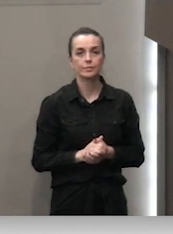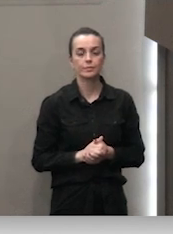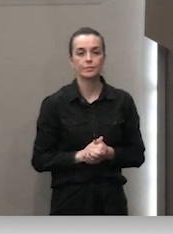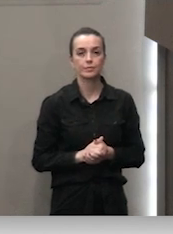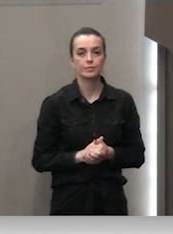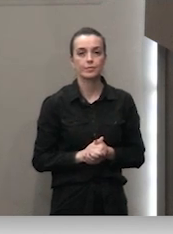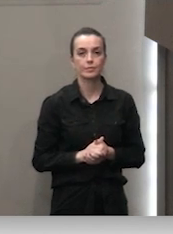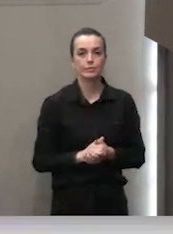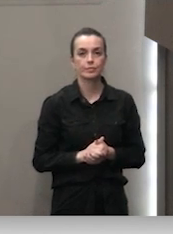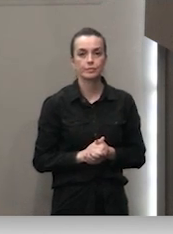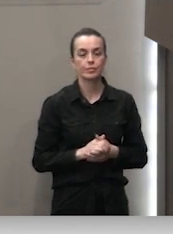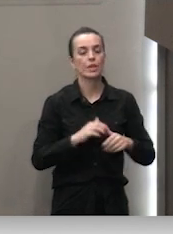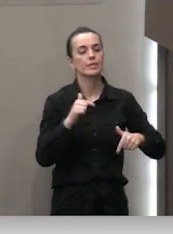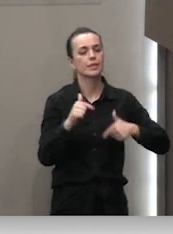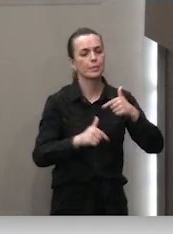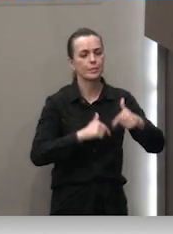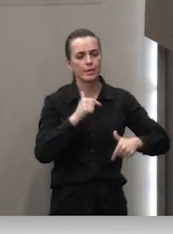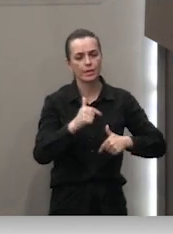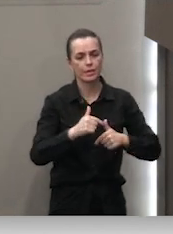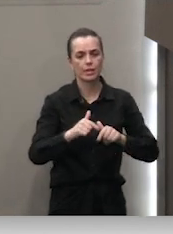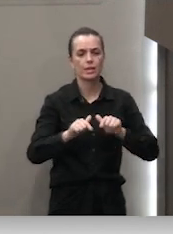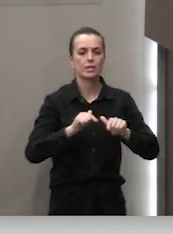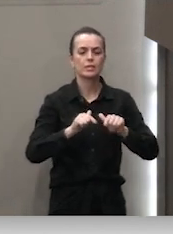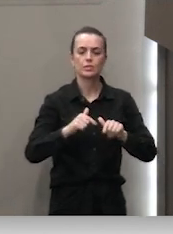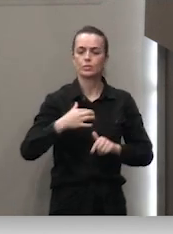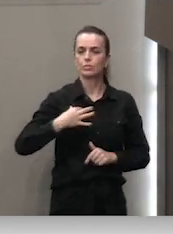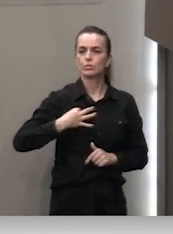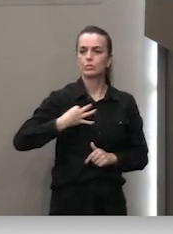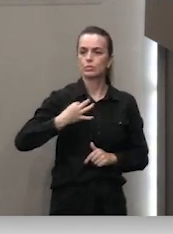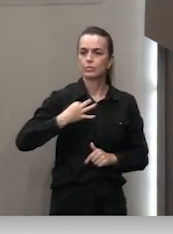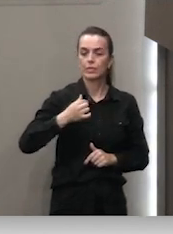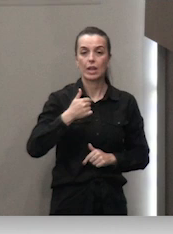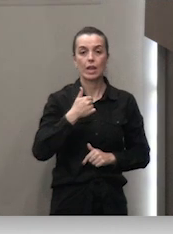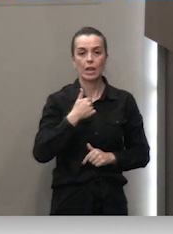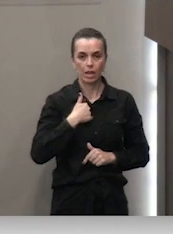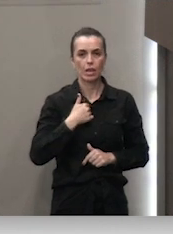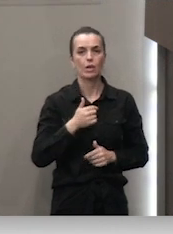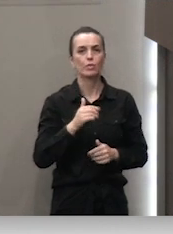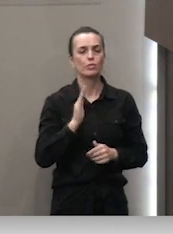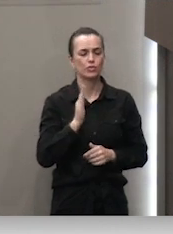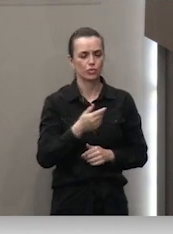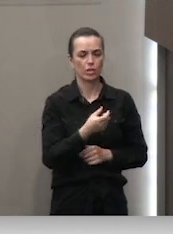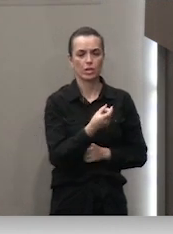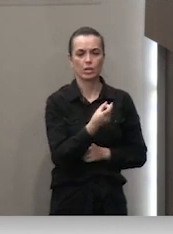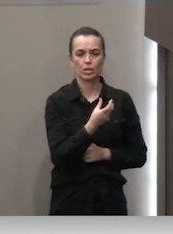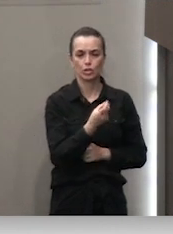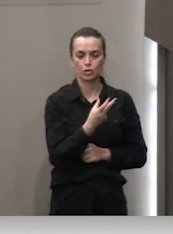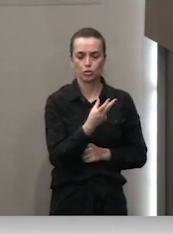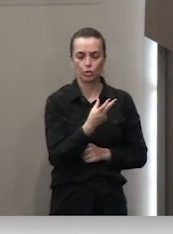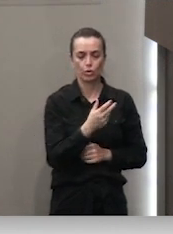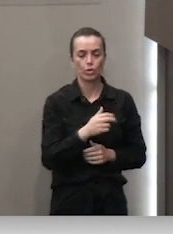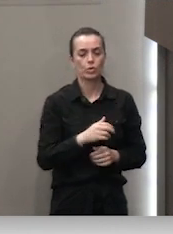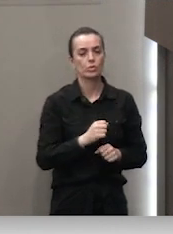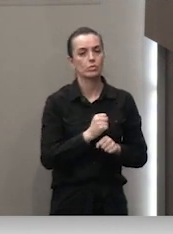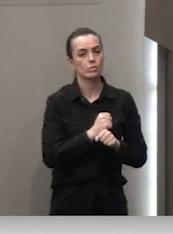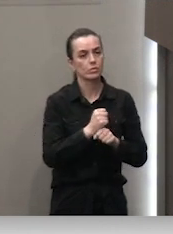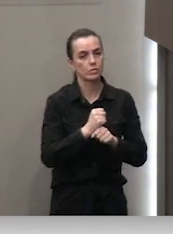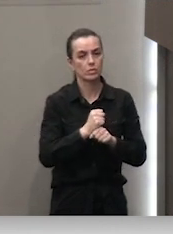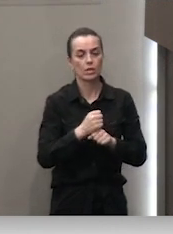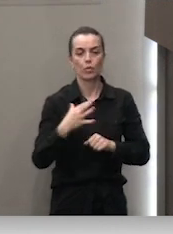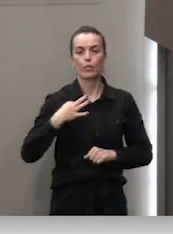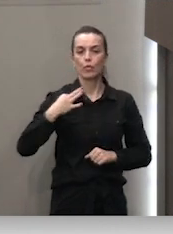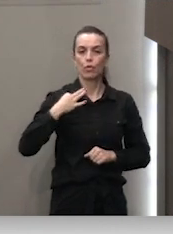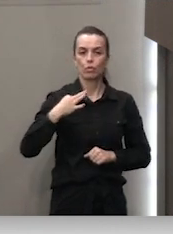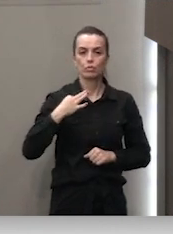continuando fazendo o nosso trabalho voluntário. Eu dou aula no Colégio Tiradentes há aproximadamente 12 anos, de forma voluntária.